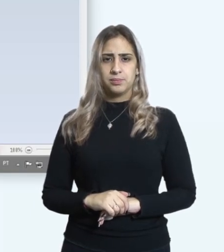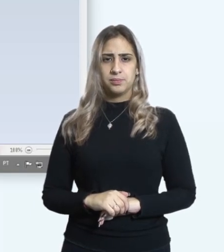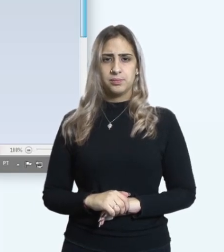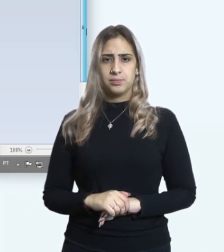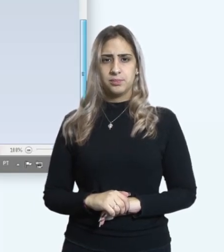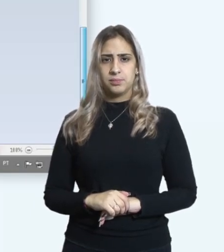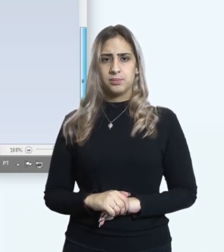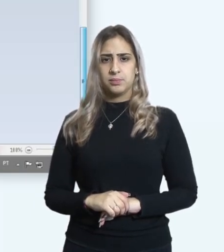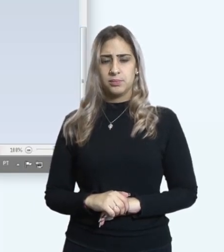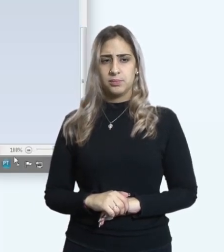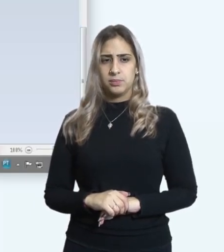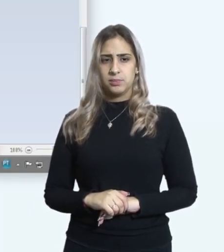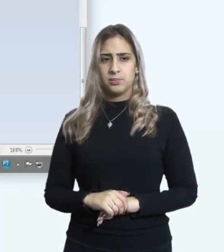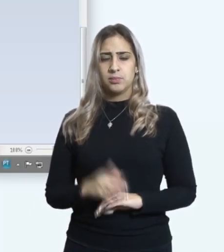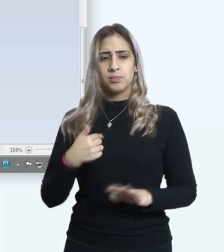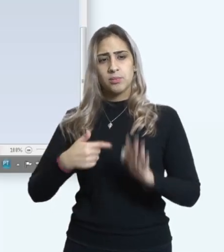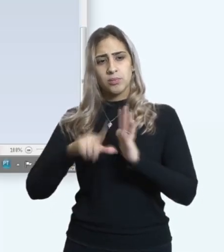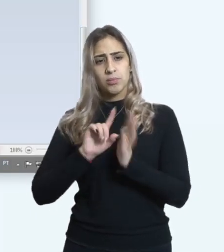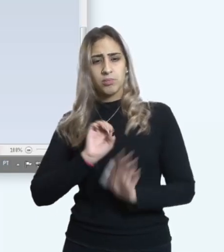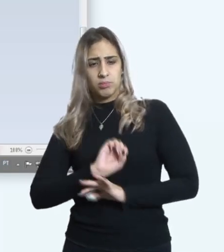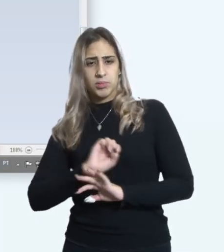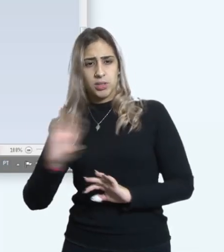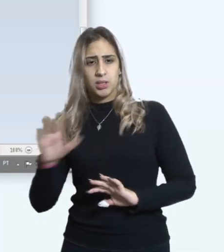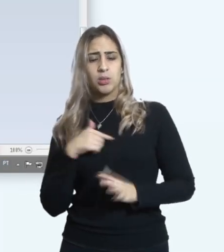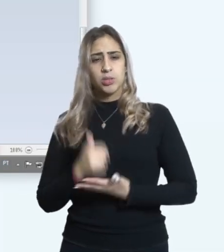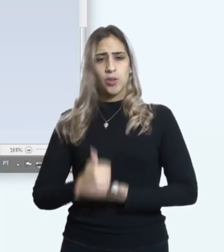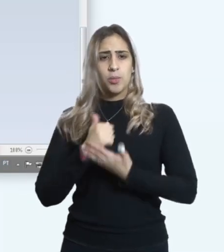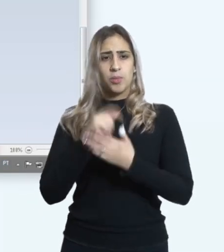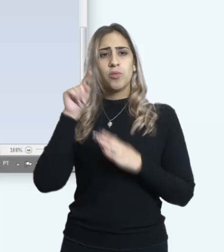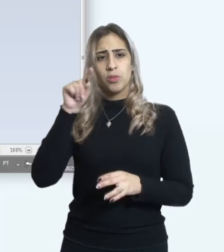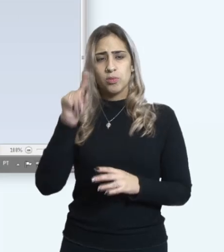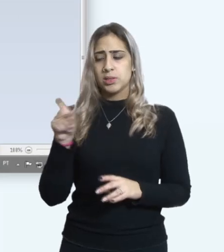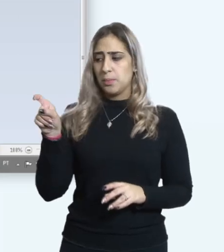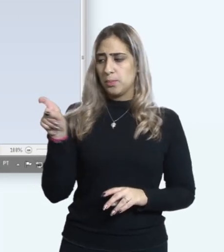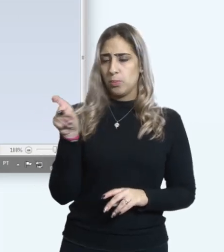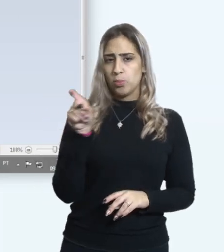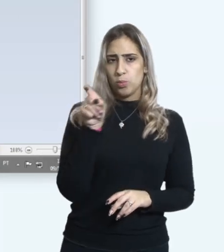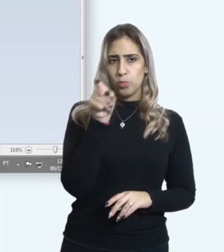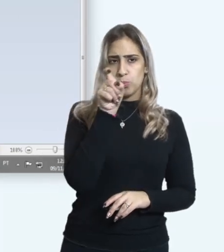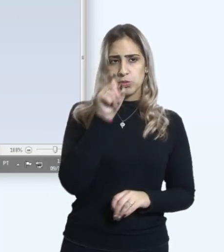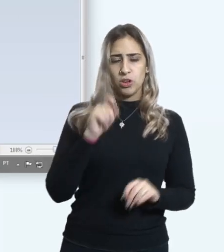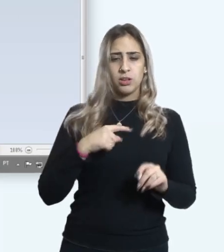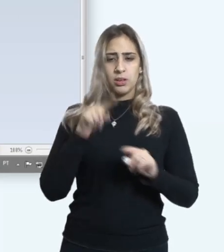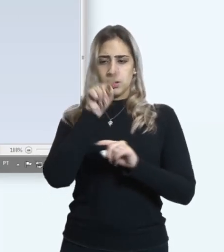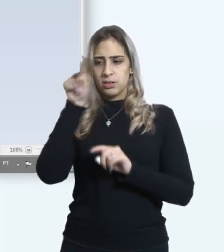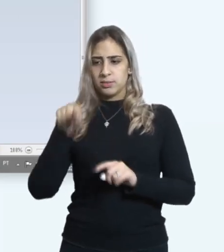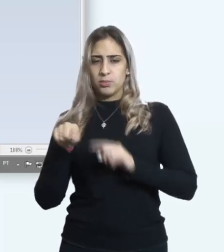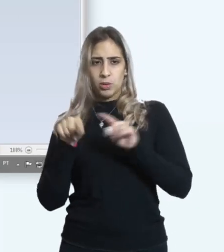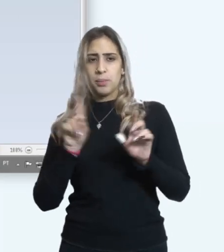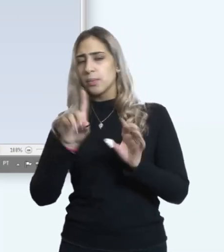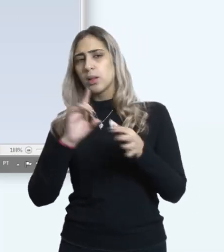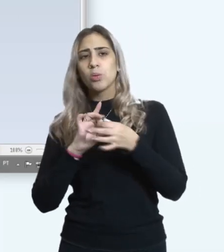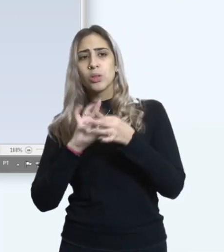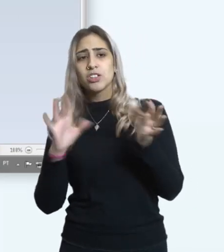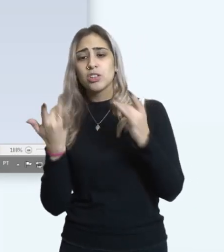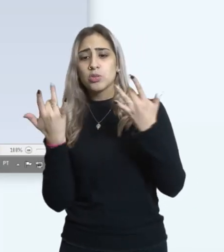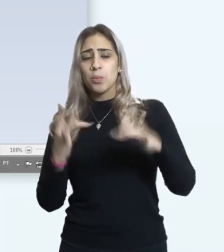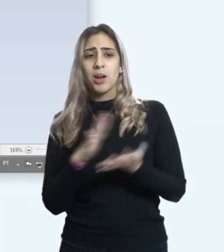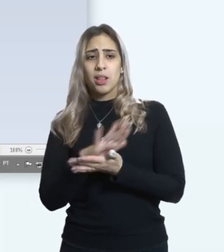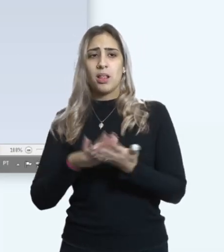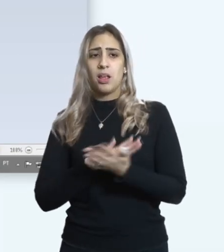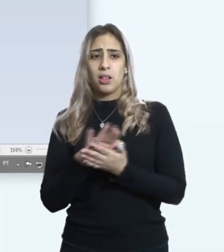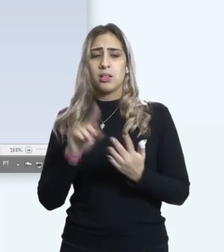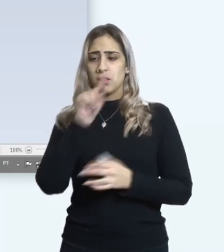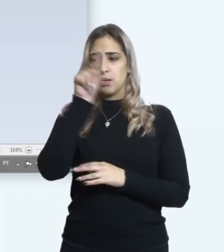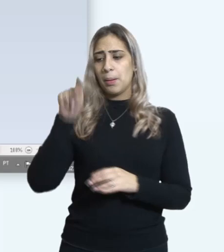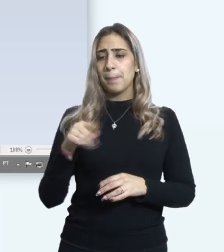Salvar. Aí, antes de sair aqui do salvamento, você vem puxando as bordas para não deixar sobrar nada de borda